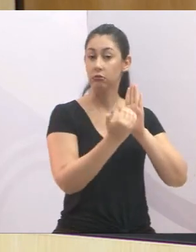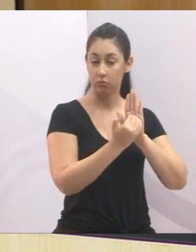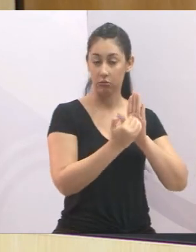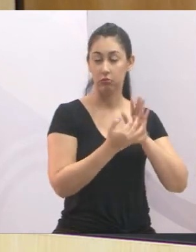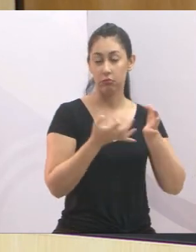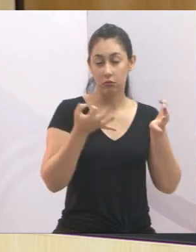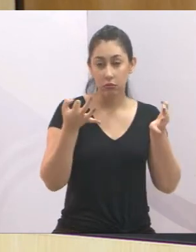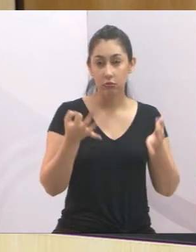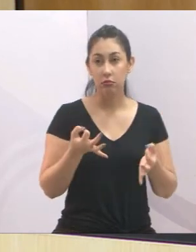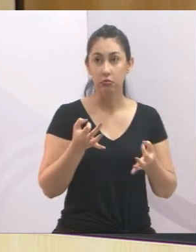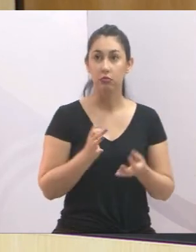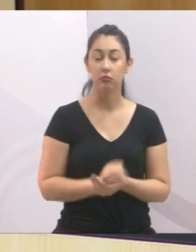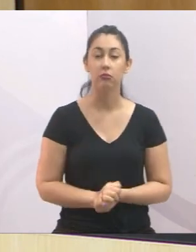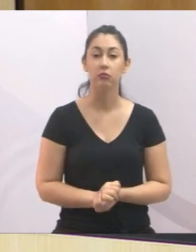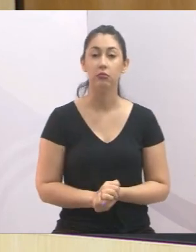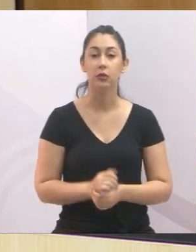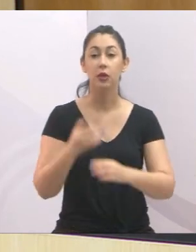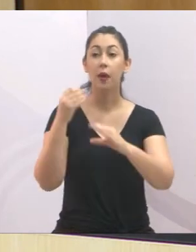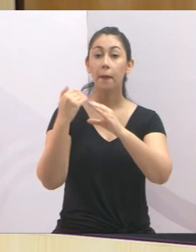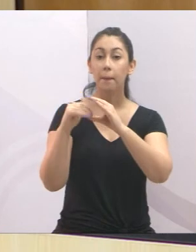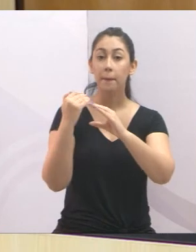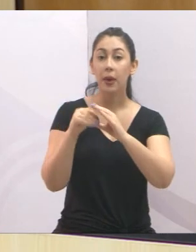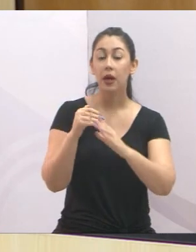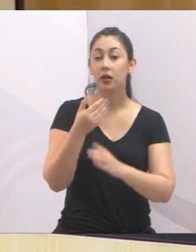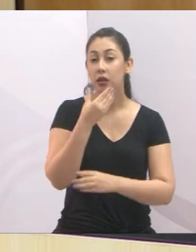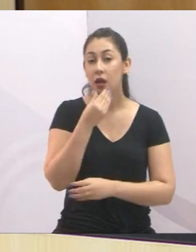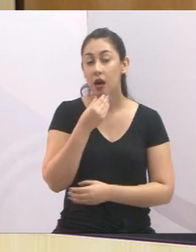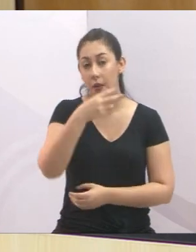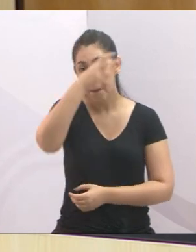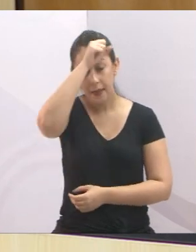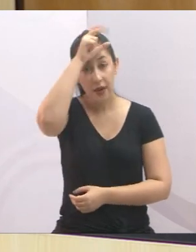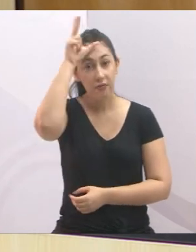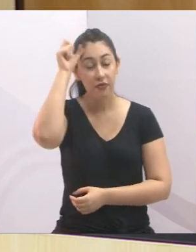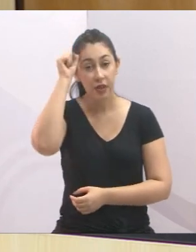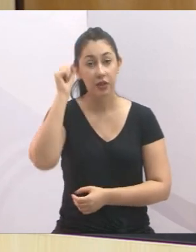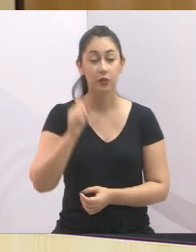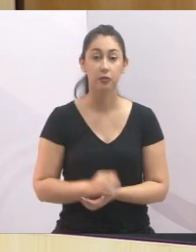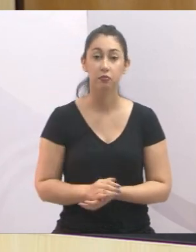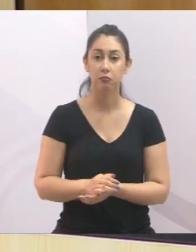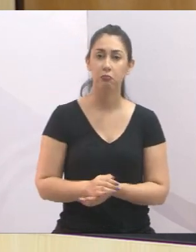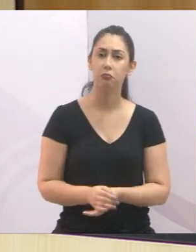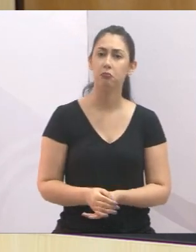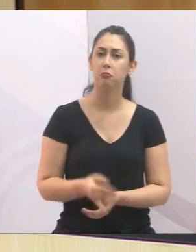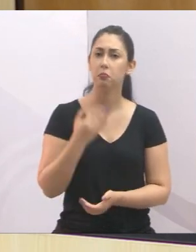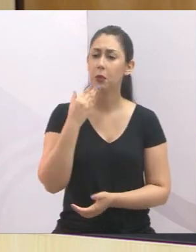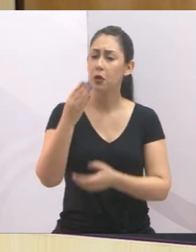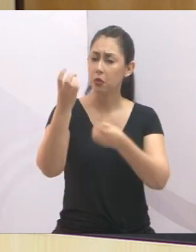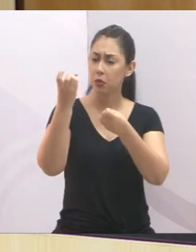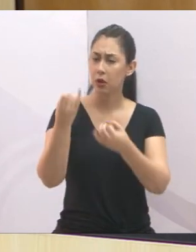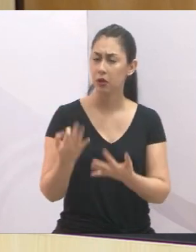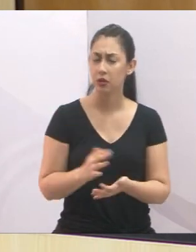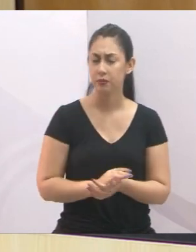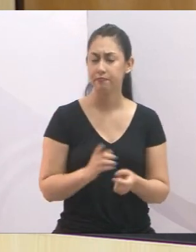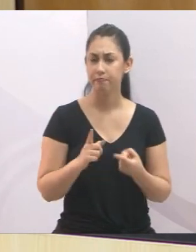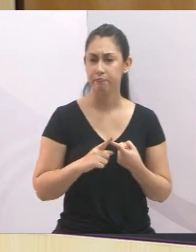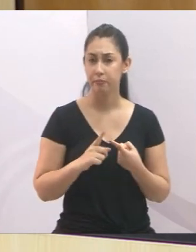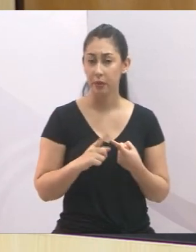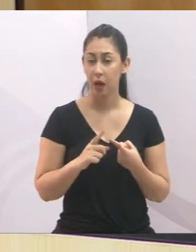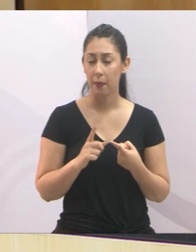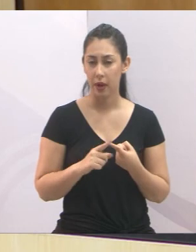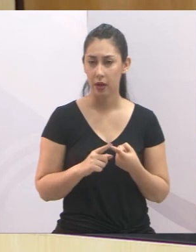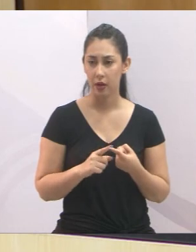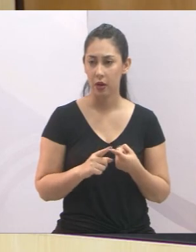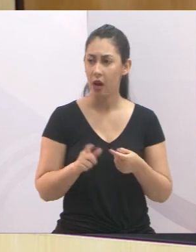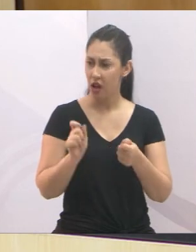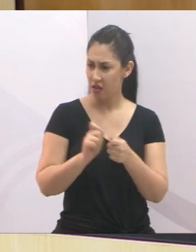as formalidades regimentais, seja encaminhado ao senhor prefeito municipal de Jacareí o seguinte pedido de informações. Primeiro, foi